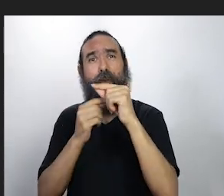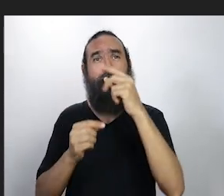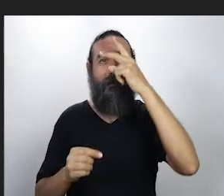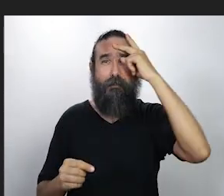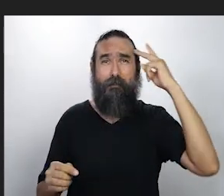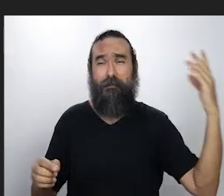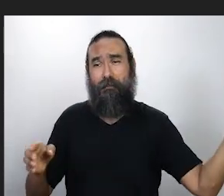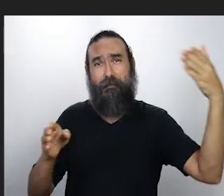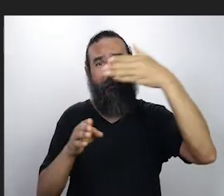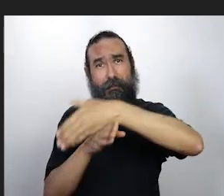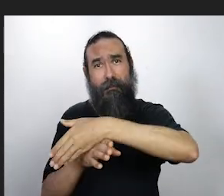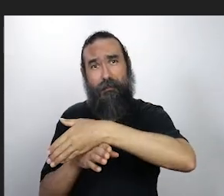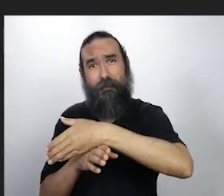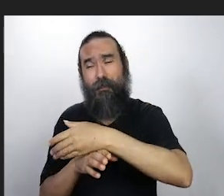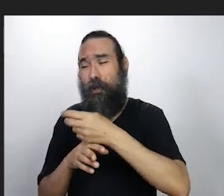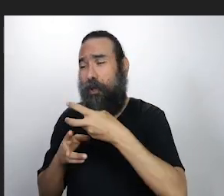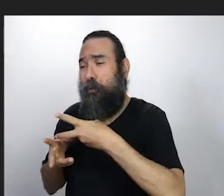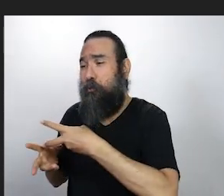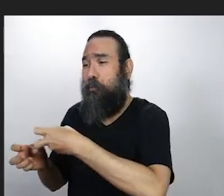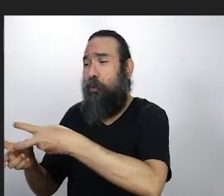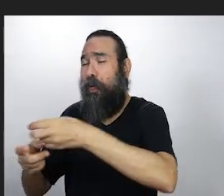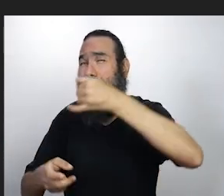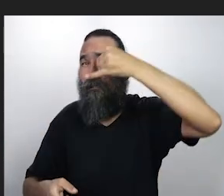garimpeiro, etc., que tem maior